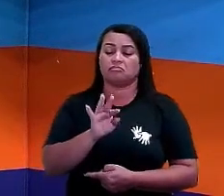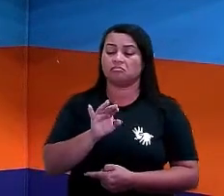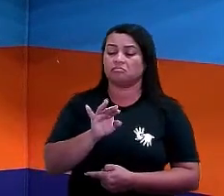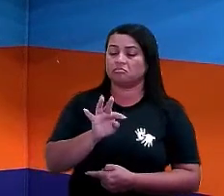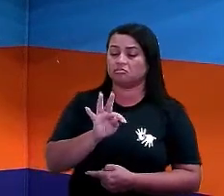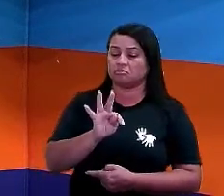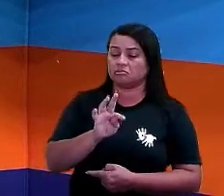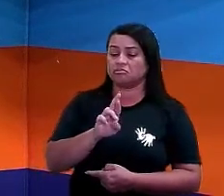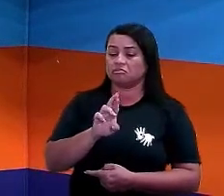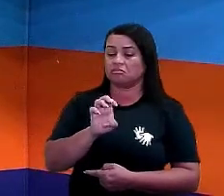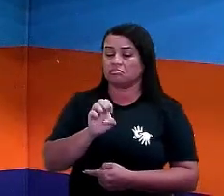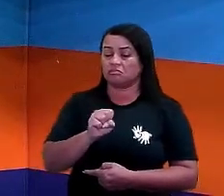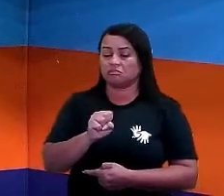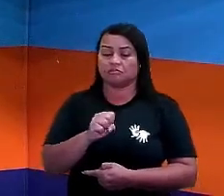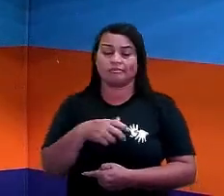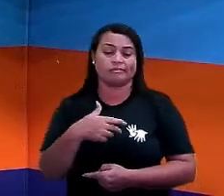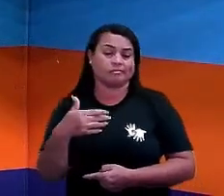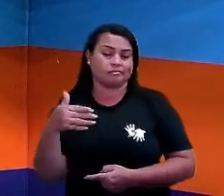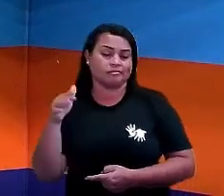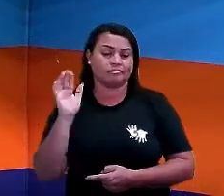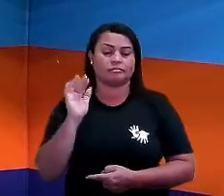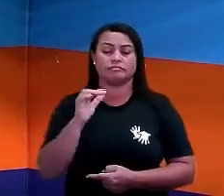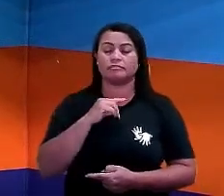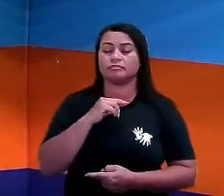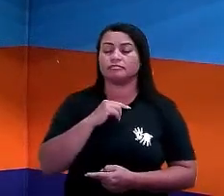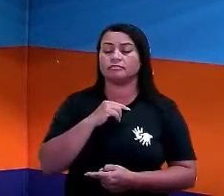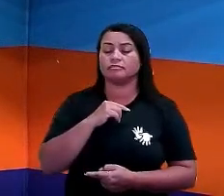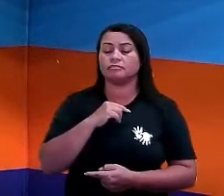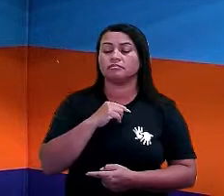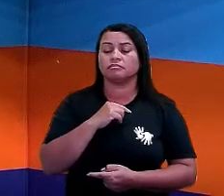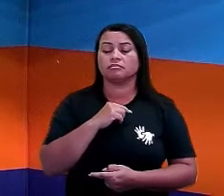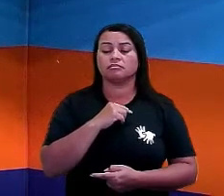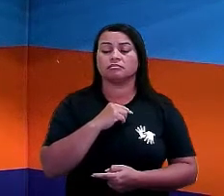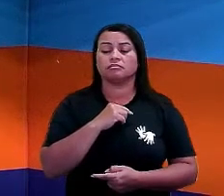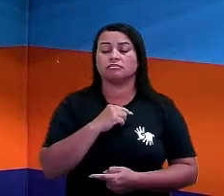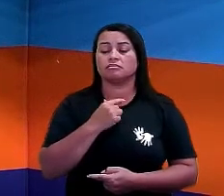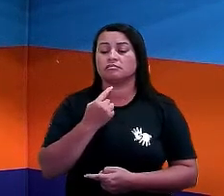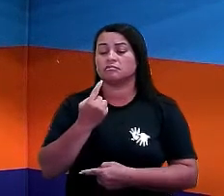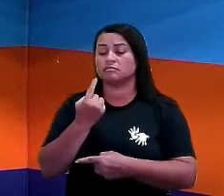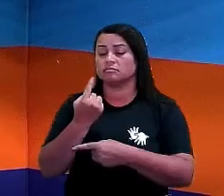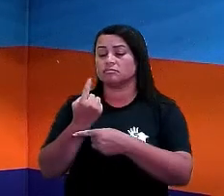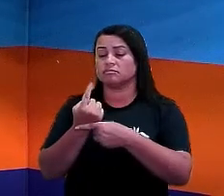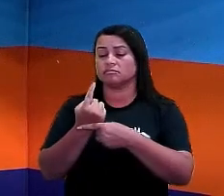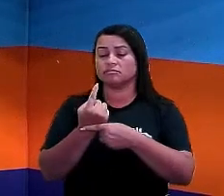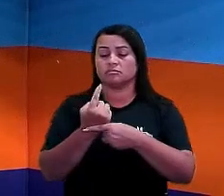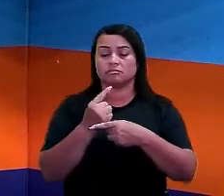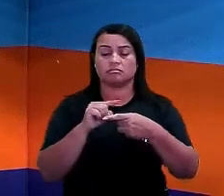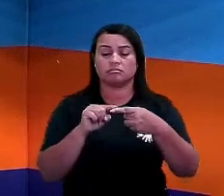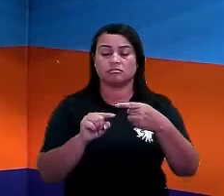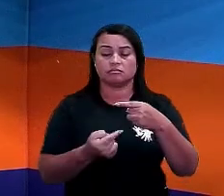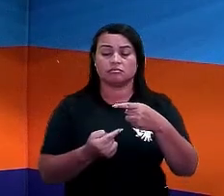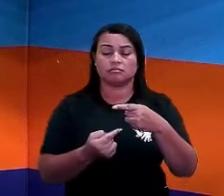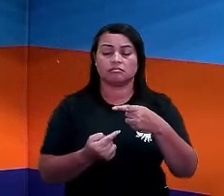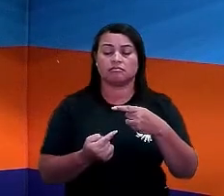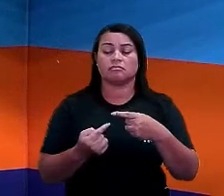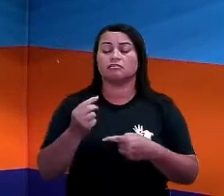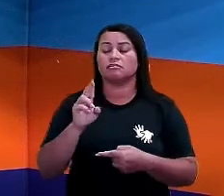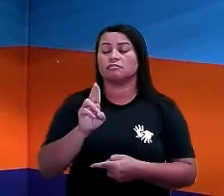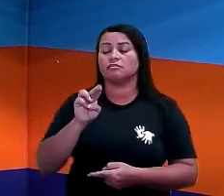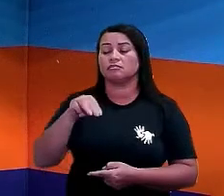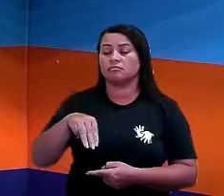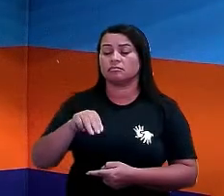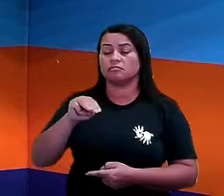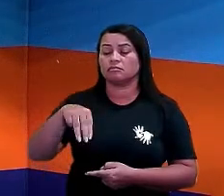assim por diante. Se eu tô aqui, ó, com o denominador 1000, vai ser um milésimo,